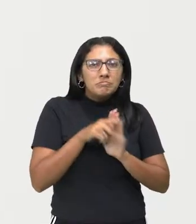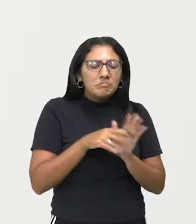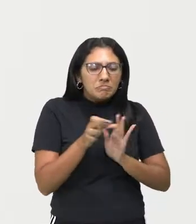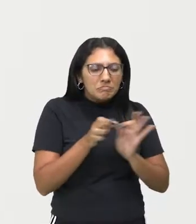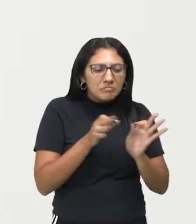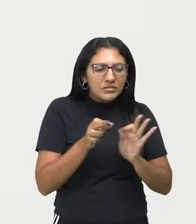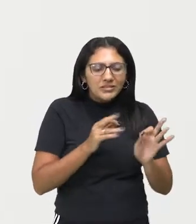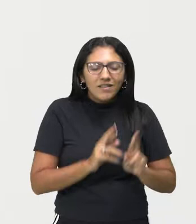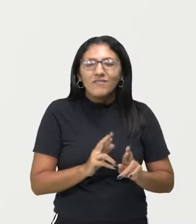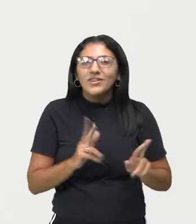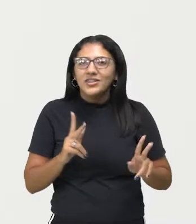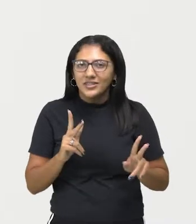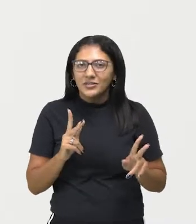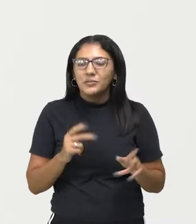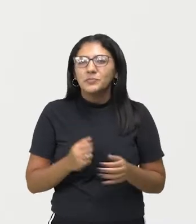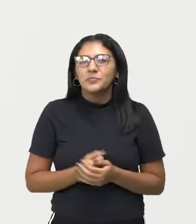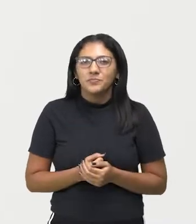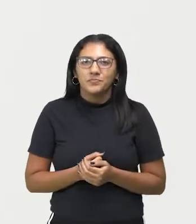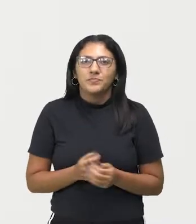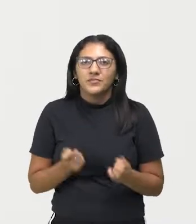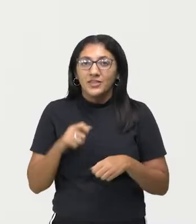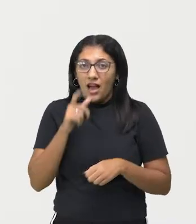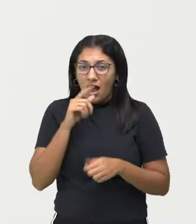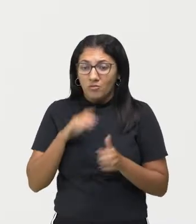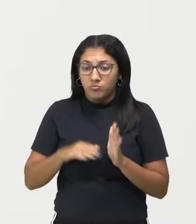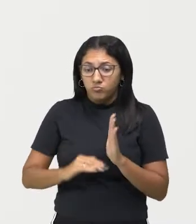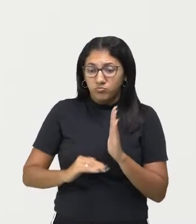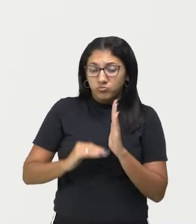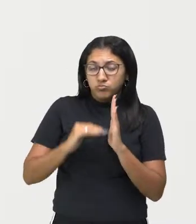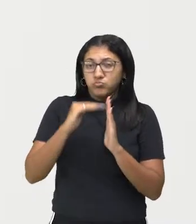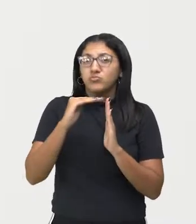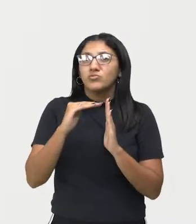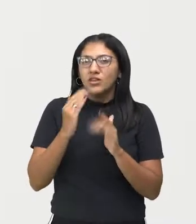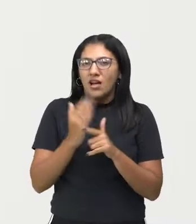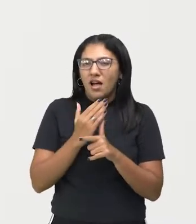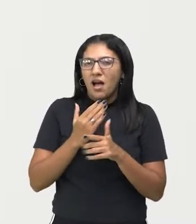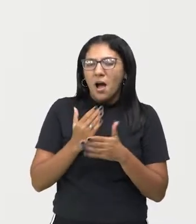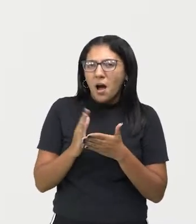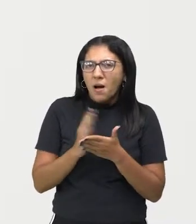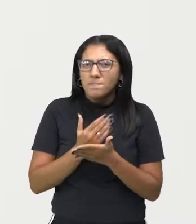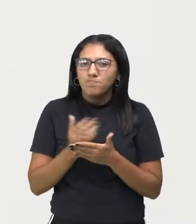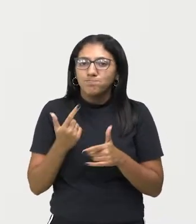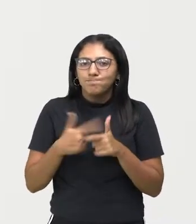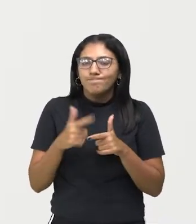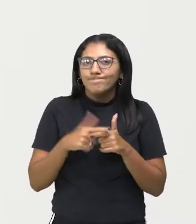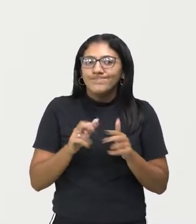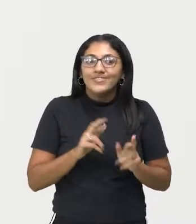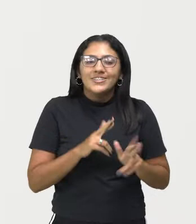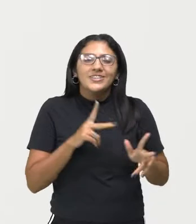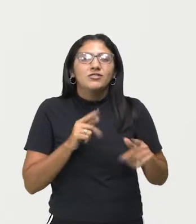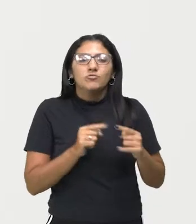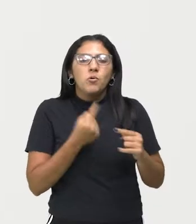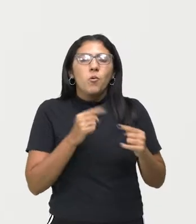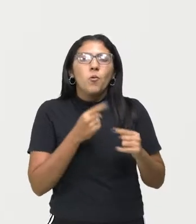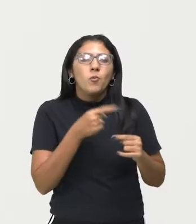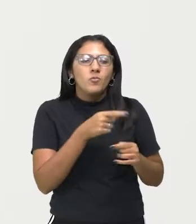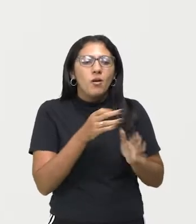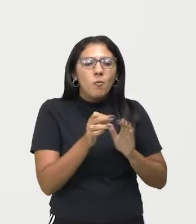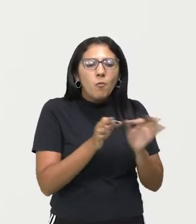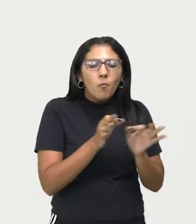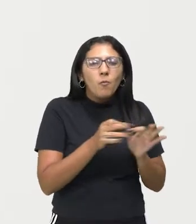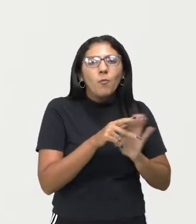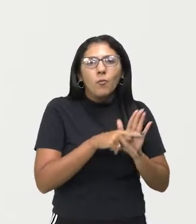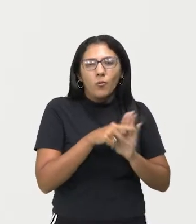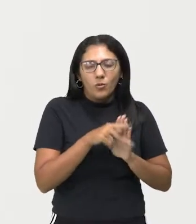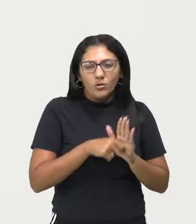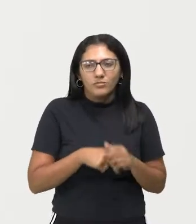ser construída a hidrelétrica. Então, as inundações podem, às vezes, ser superior ao que foi pensado. E a gente entra